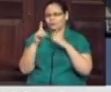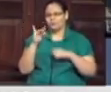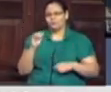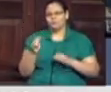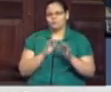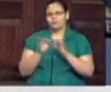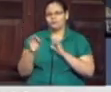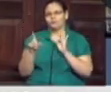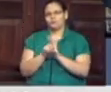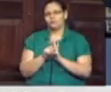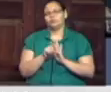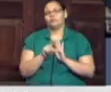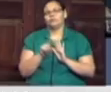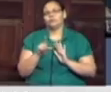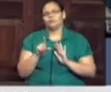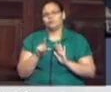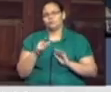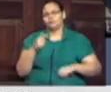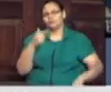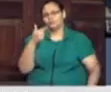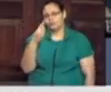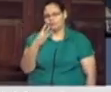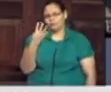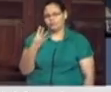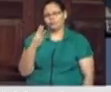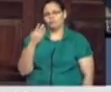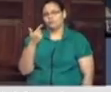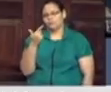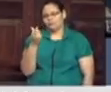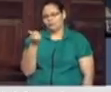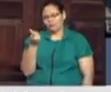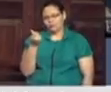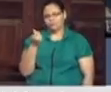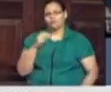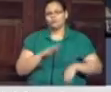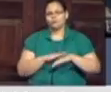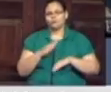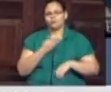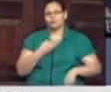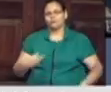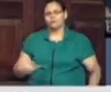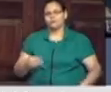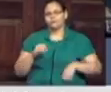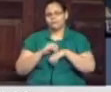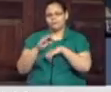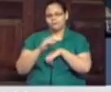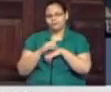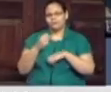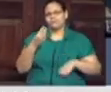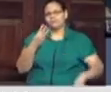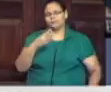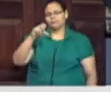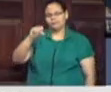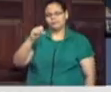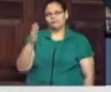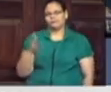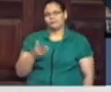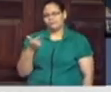projeto de lei complementar número 34 de 2016, de autoria do Poder Executivo, mensagem número 39 de